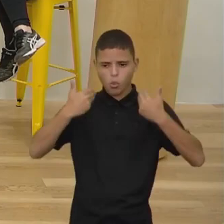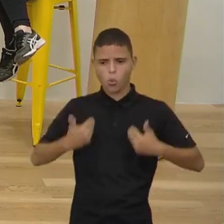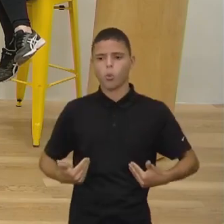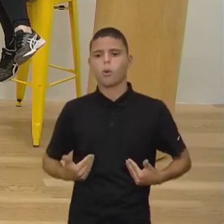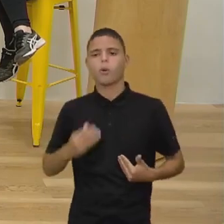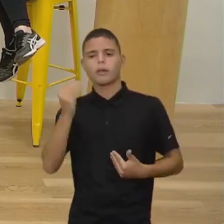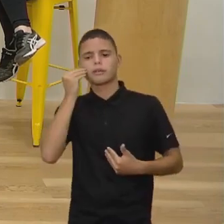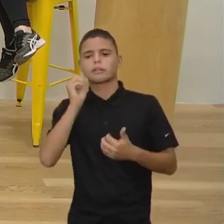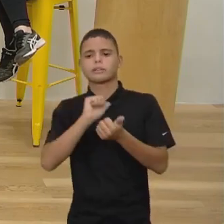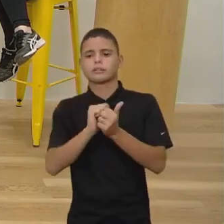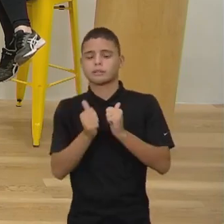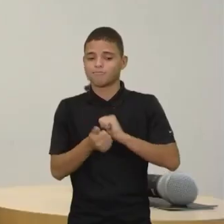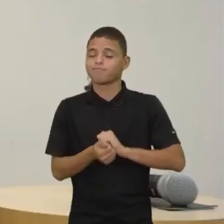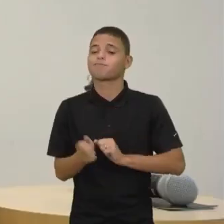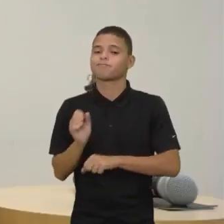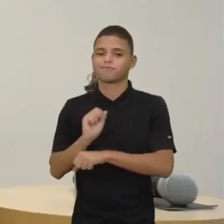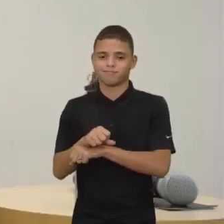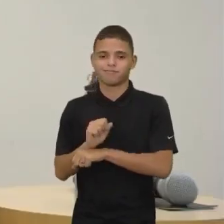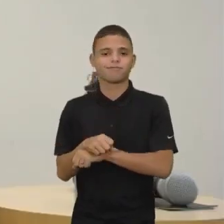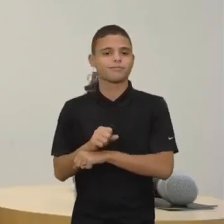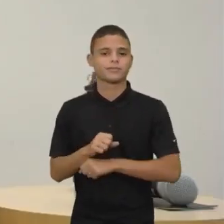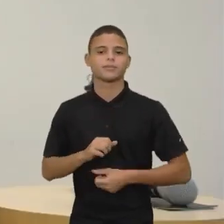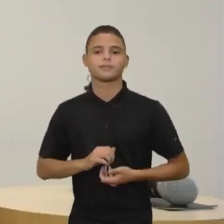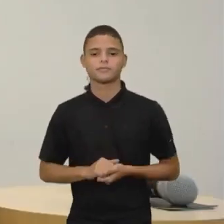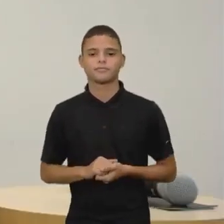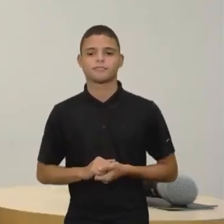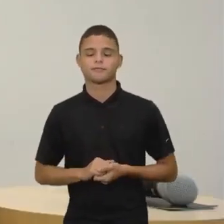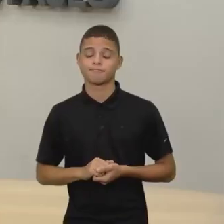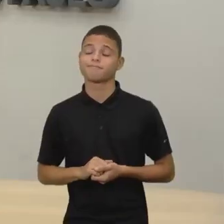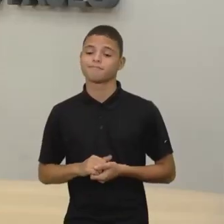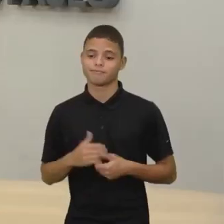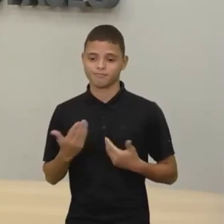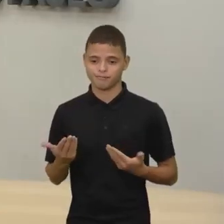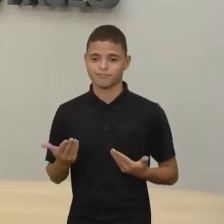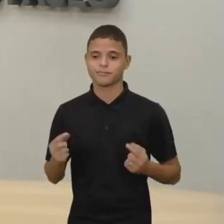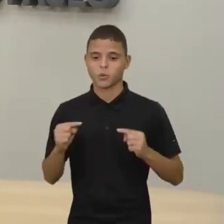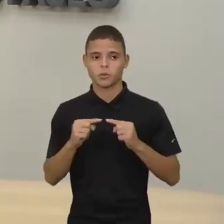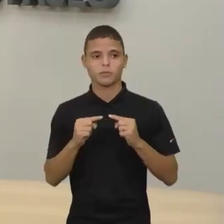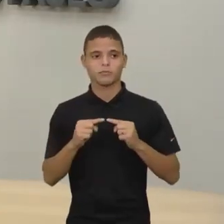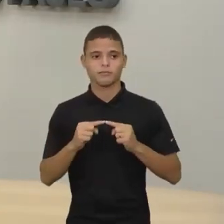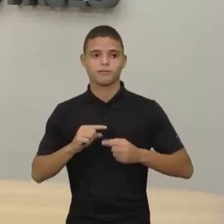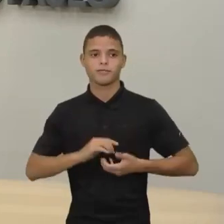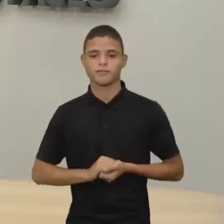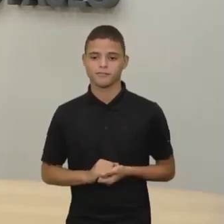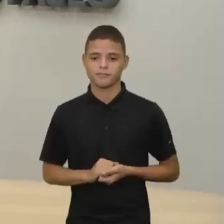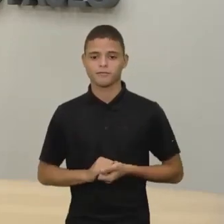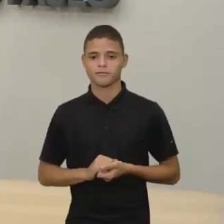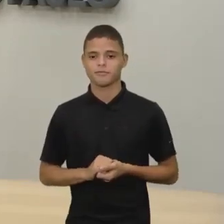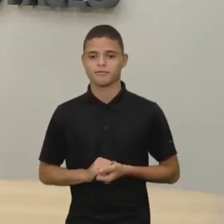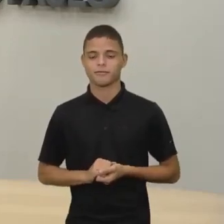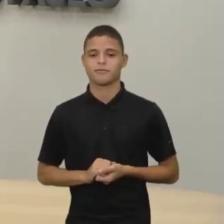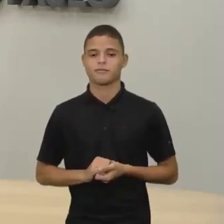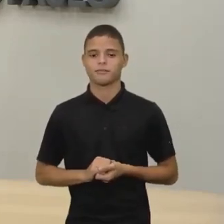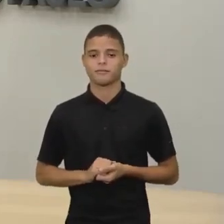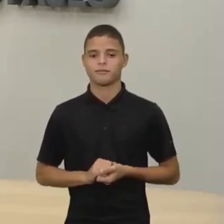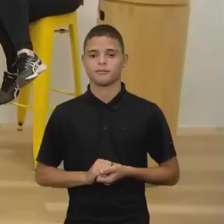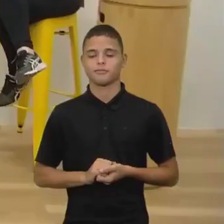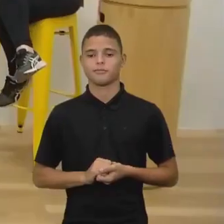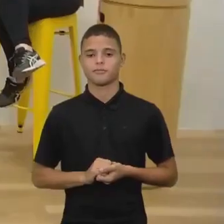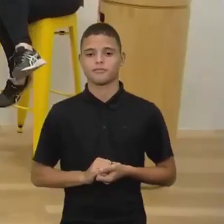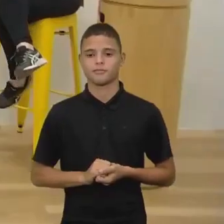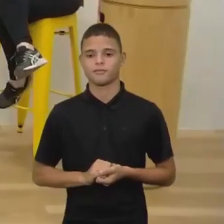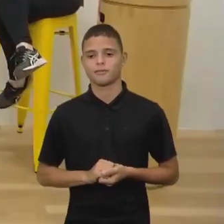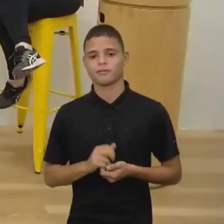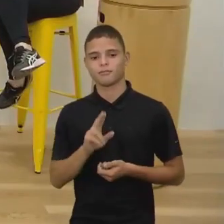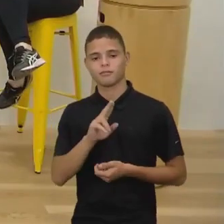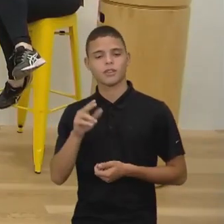adaptações. Isso, exatamente. Tá vendo? Aula de educação Aula de física educação agregada física, aí. tá aqui, E o Sherpa, né, Tenzing Norgay, né, o Ficou